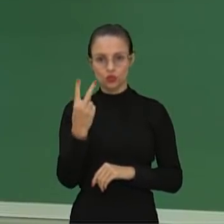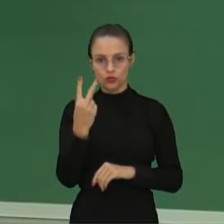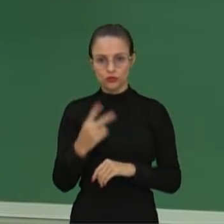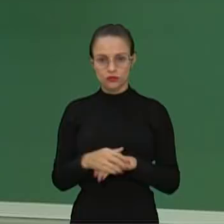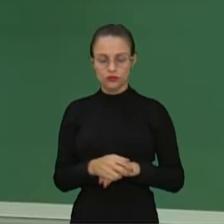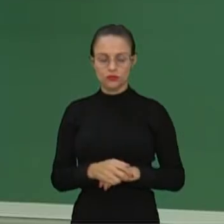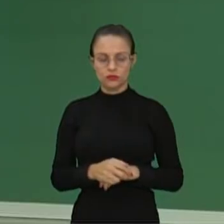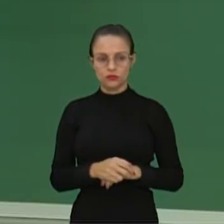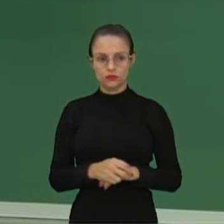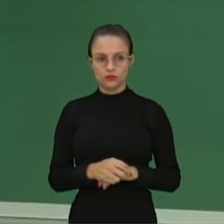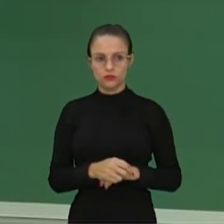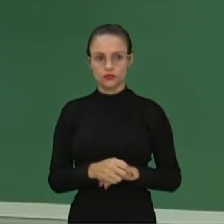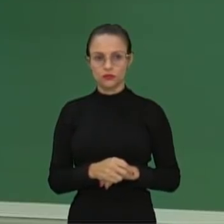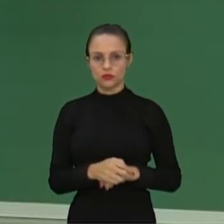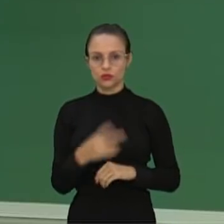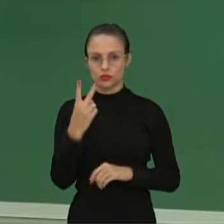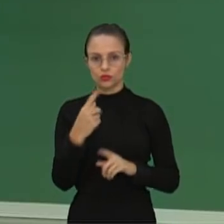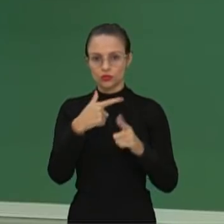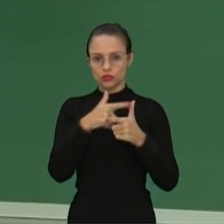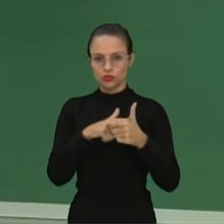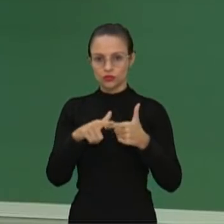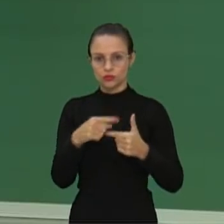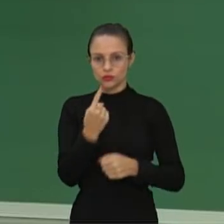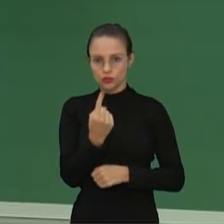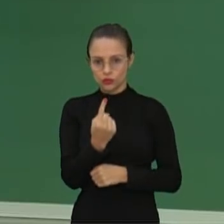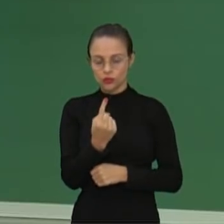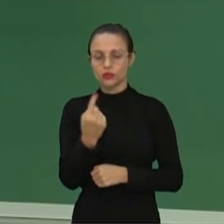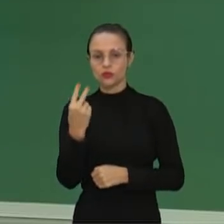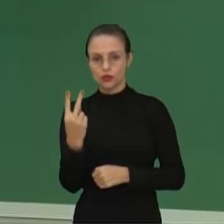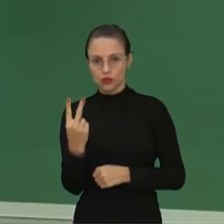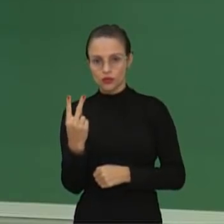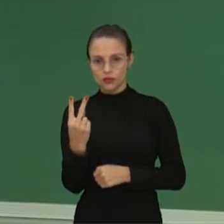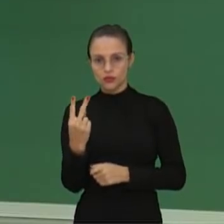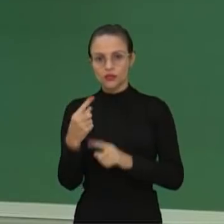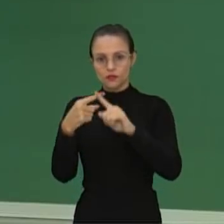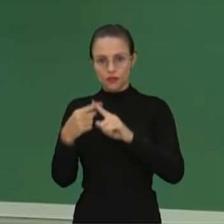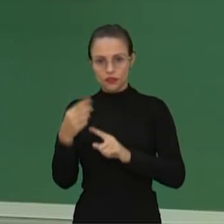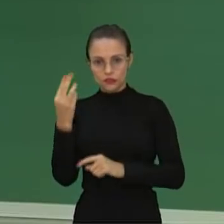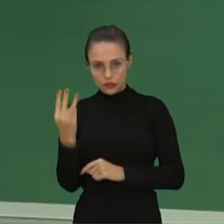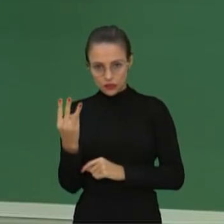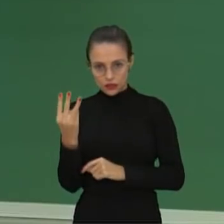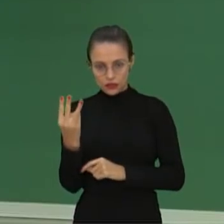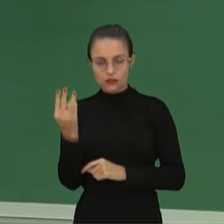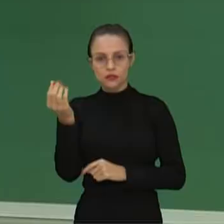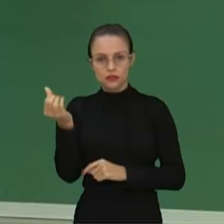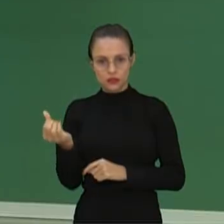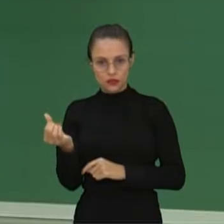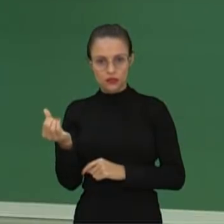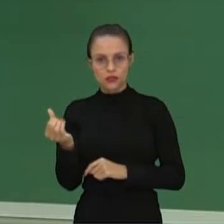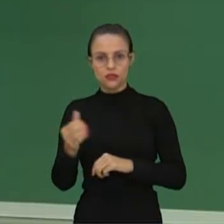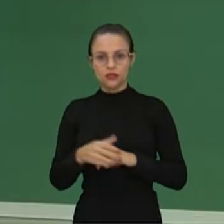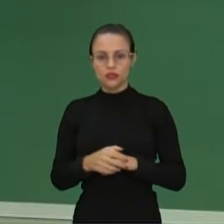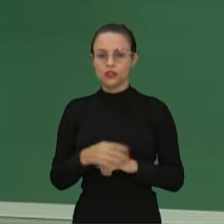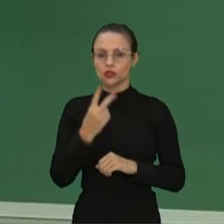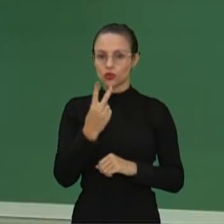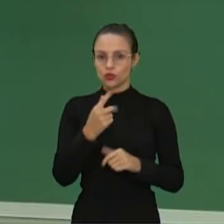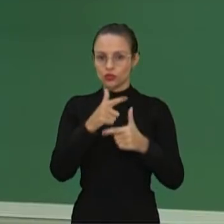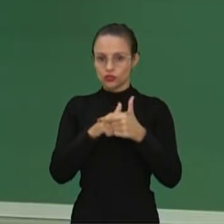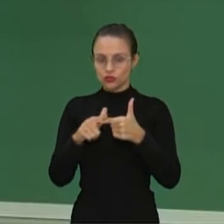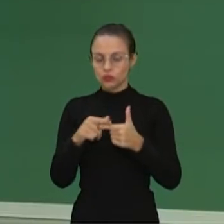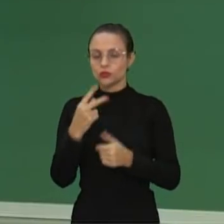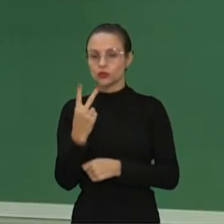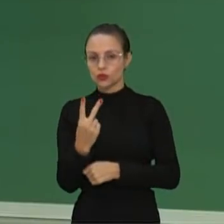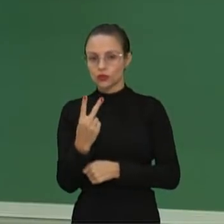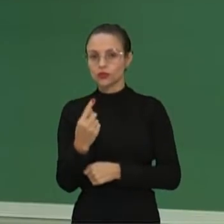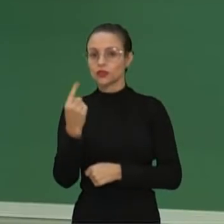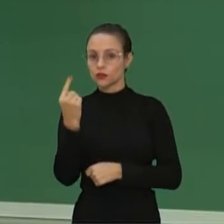2. 2 divididos por 1 dá 2. 2 vezes 3, 6. 2 divididos por